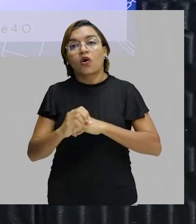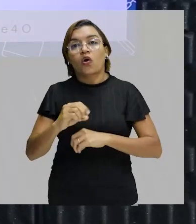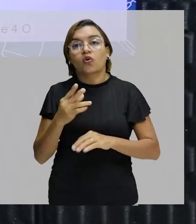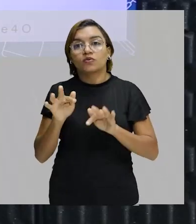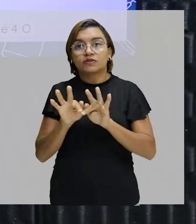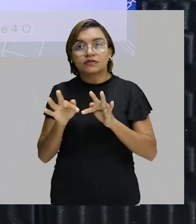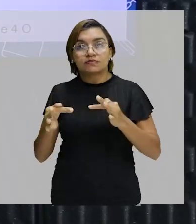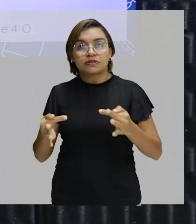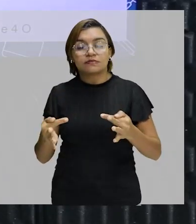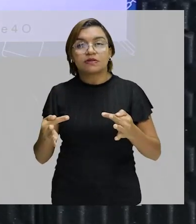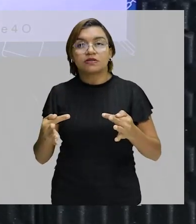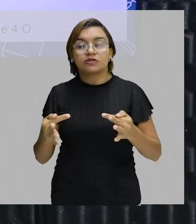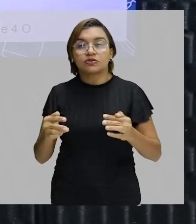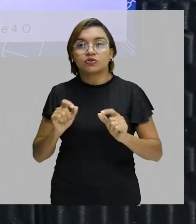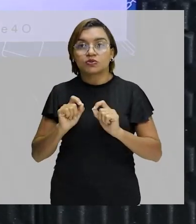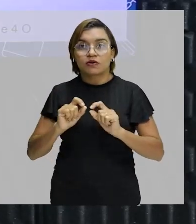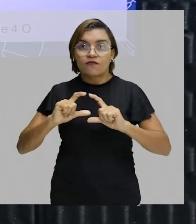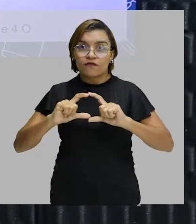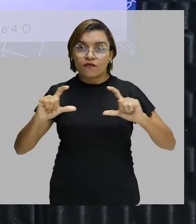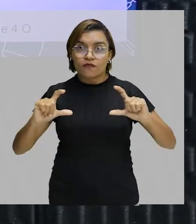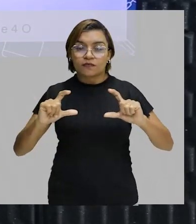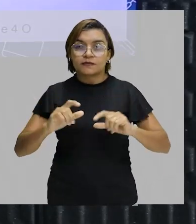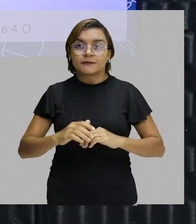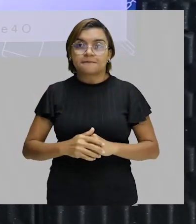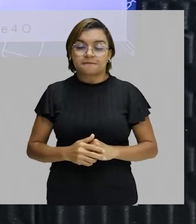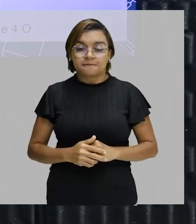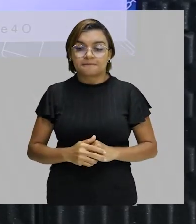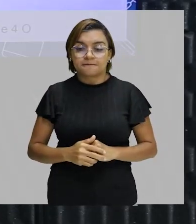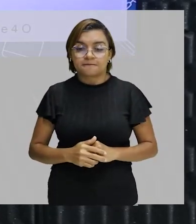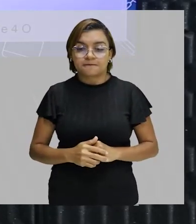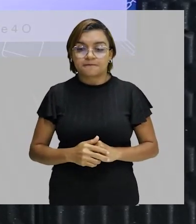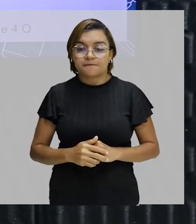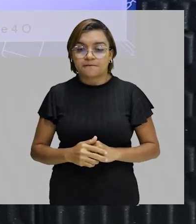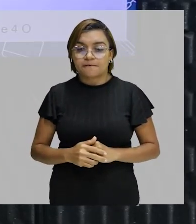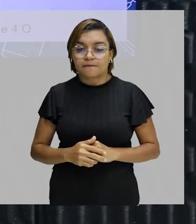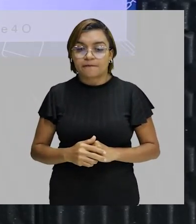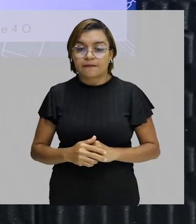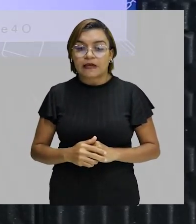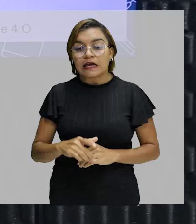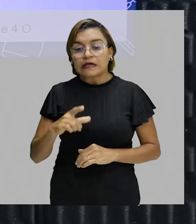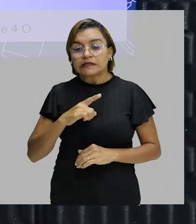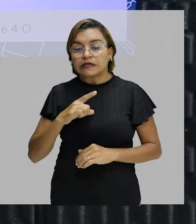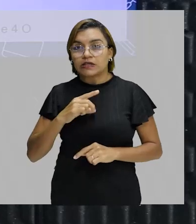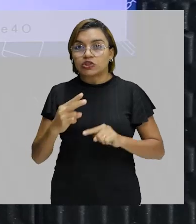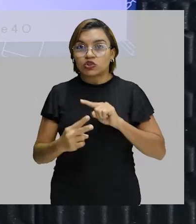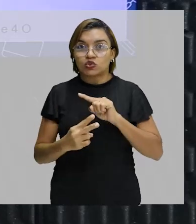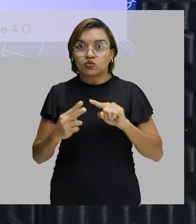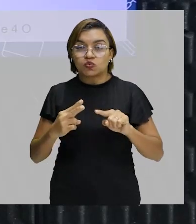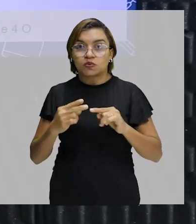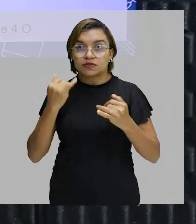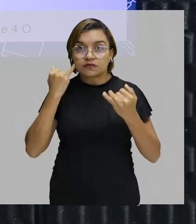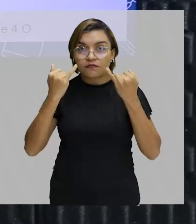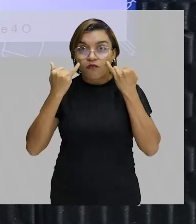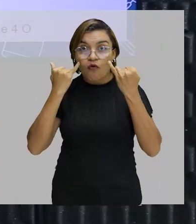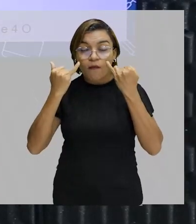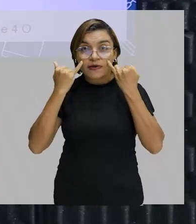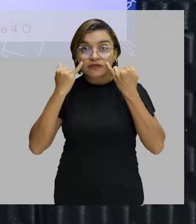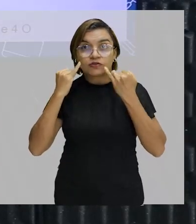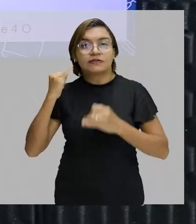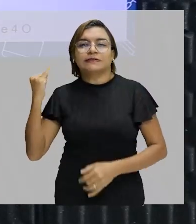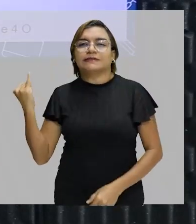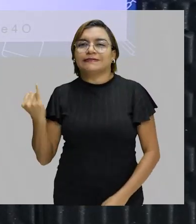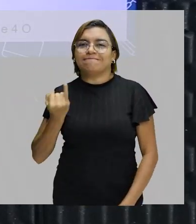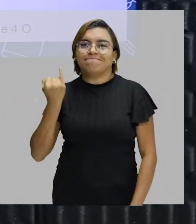simplesmente fórmulas, certo? Por meio da fórmula molecular, nós temos duas informações